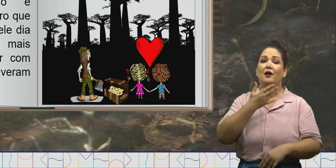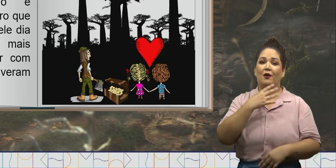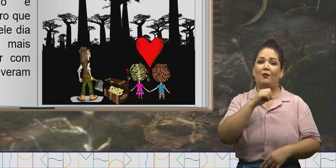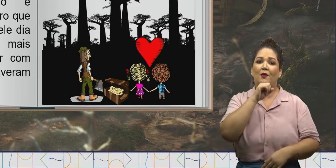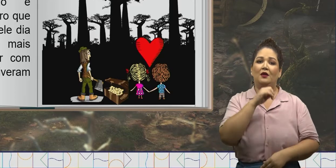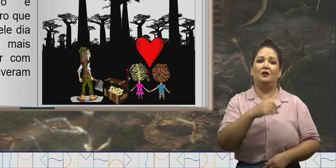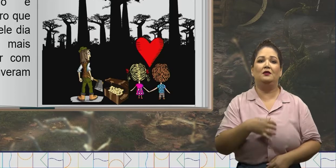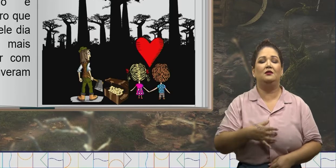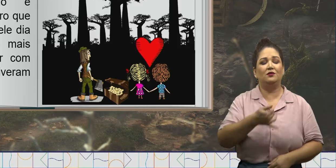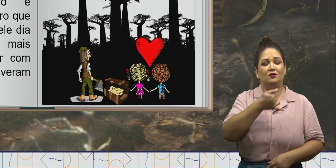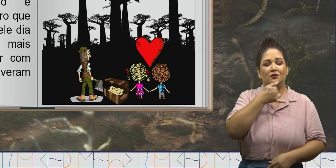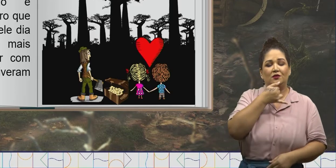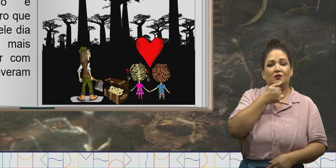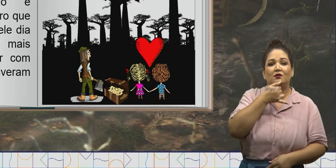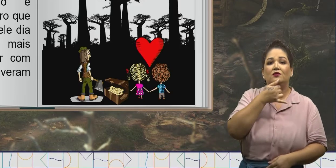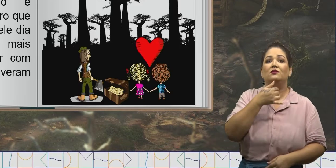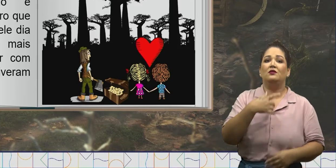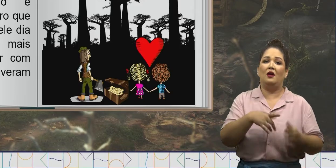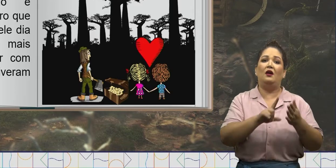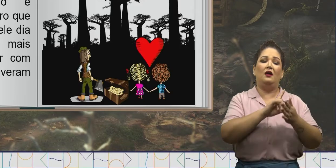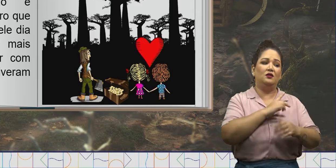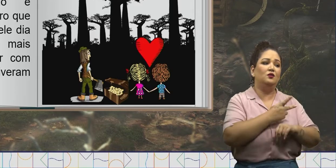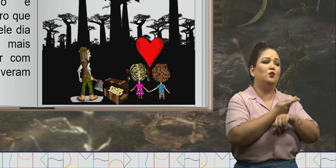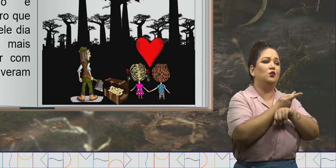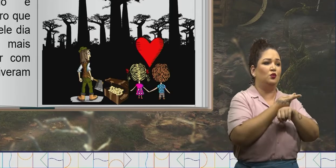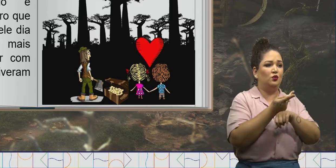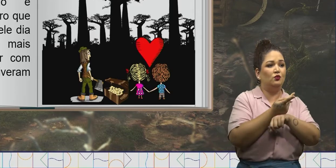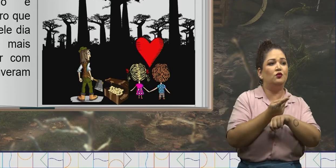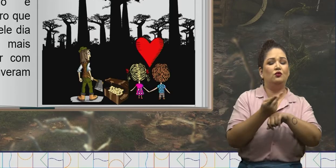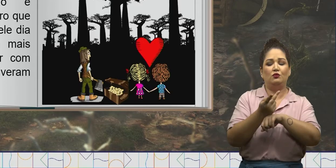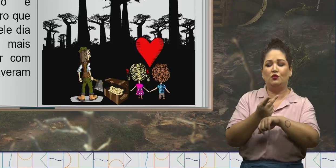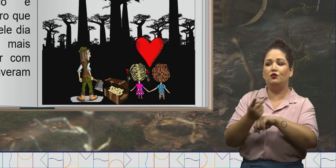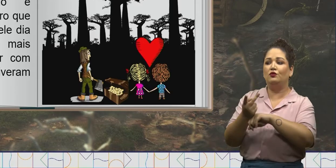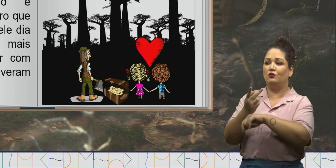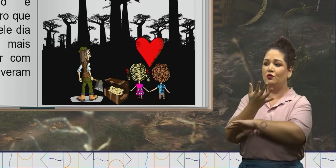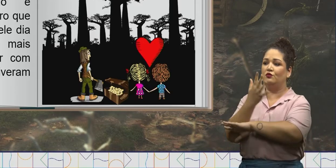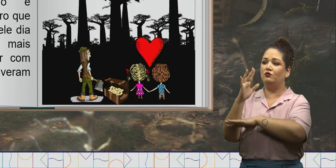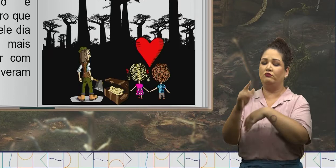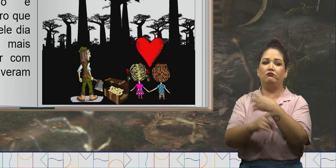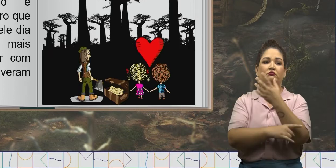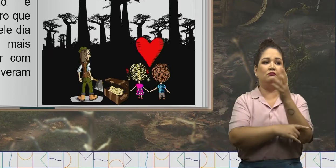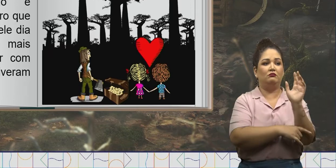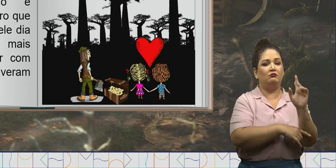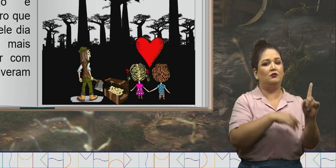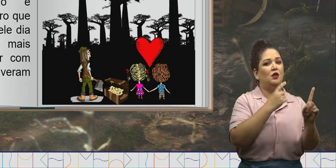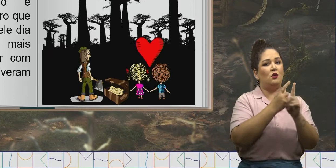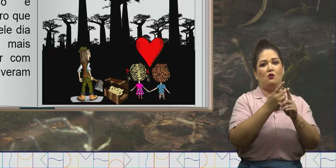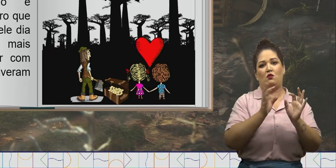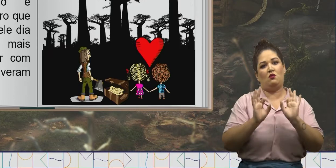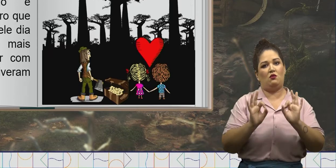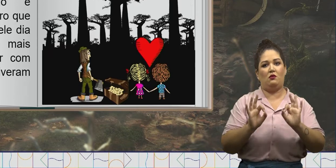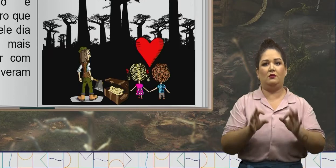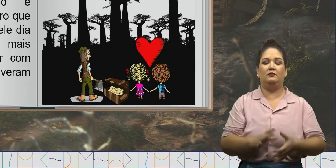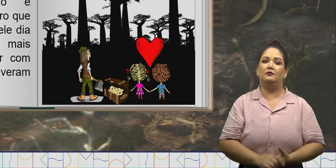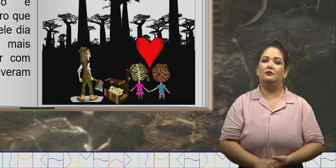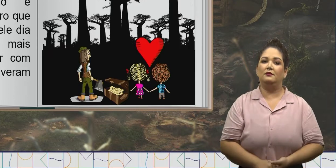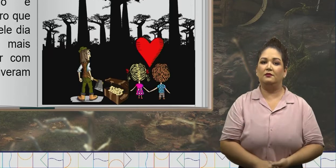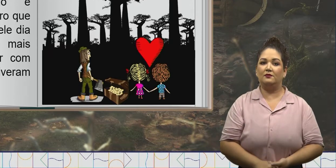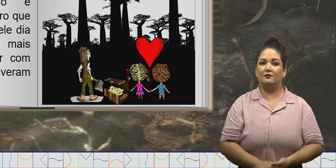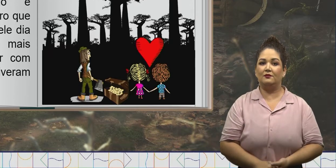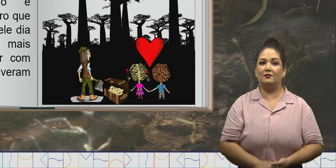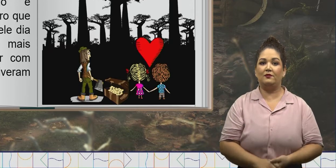muito arrependido e triste pelo que havia feito, procurou por dias os filhos pela